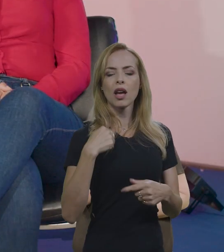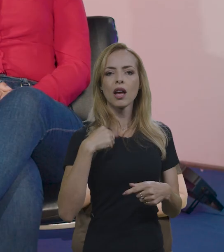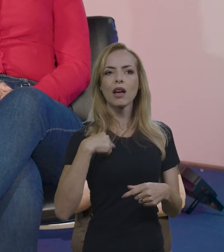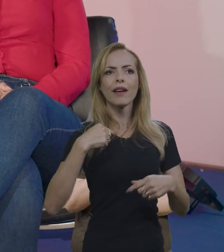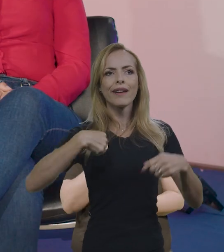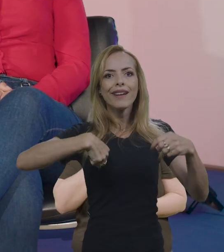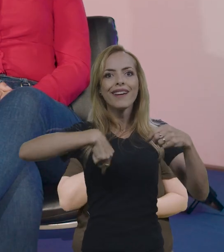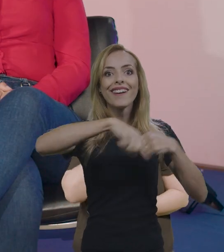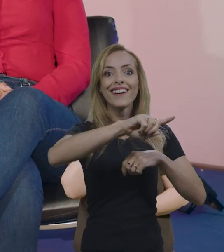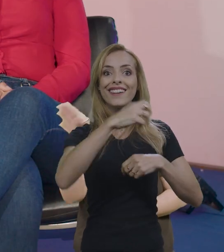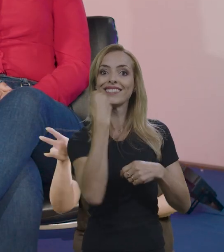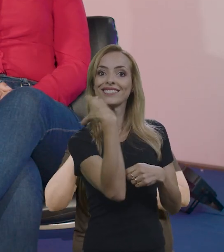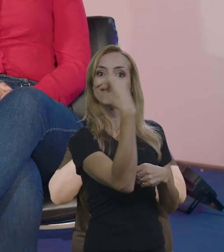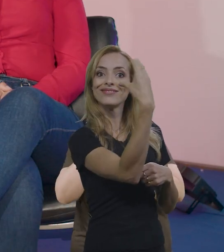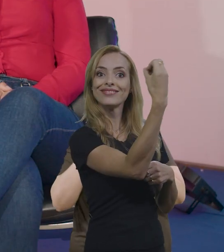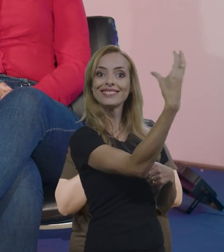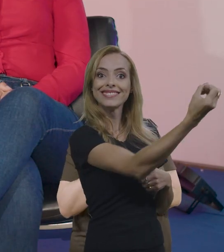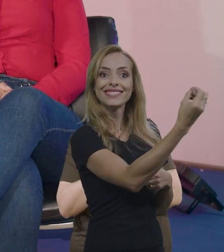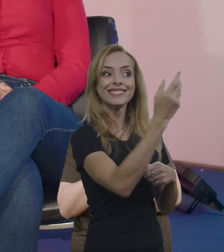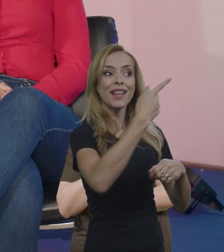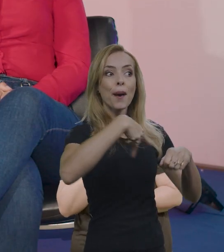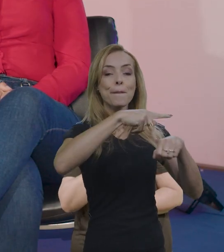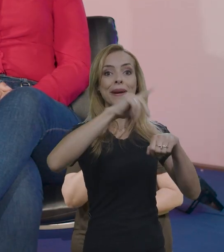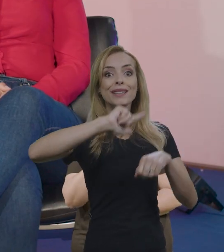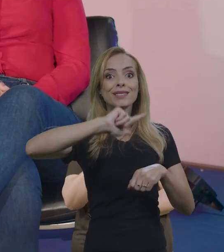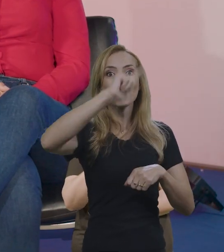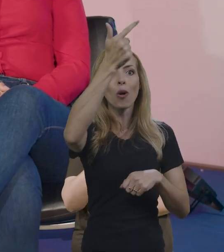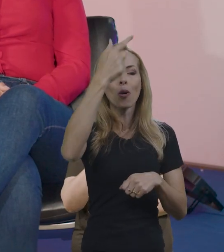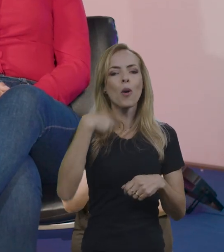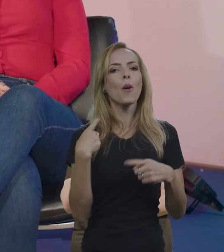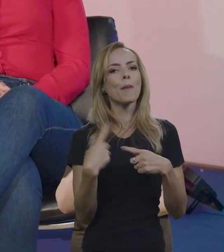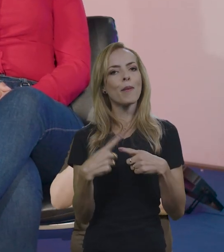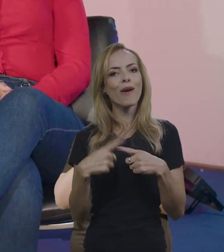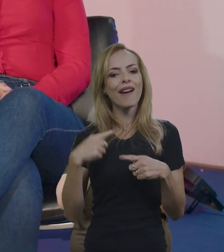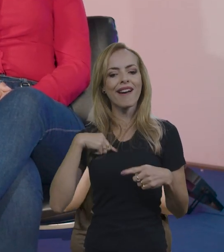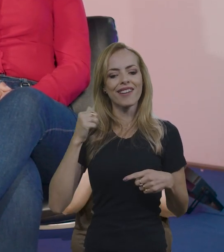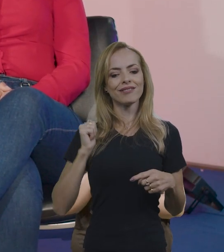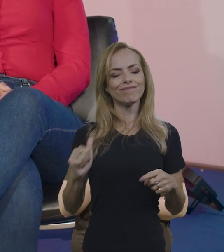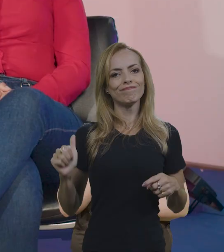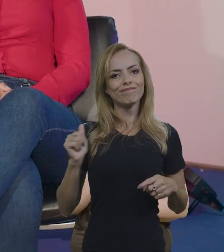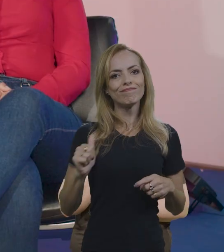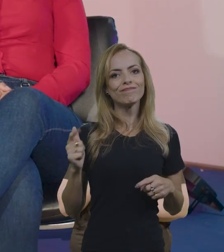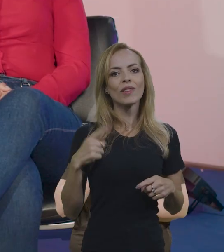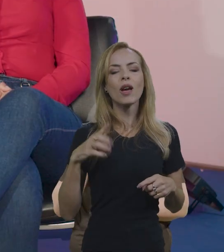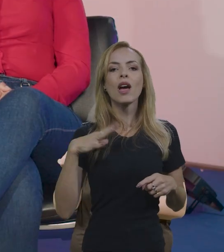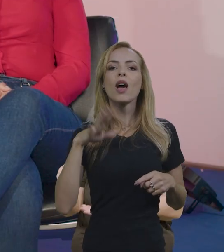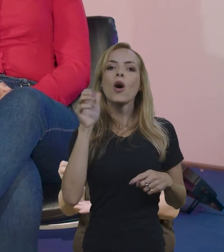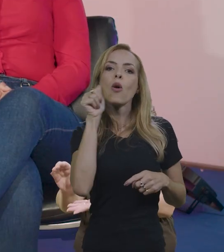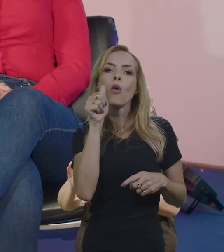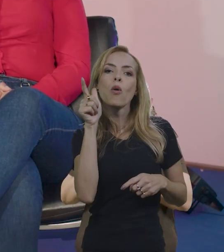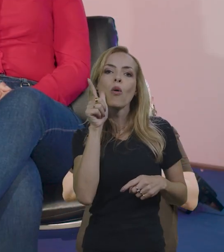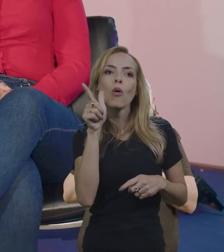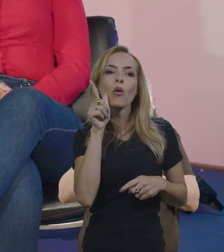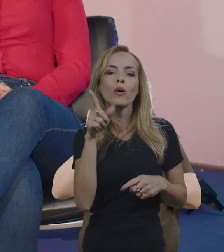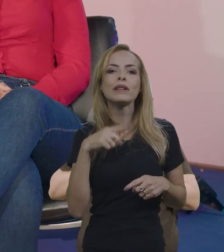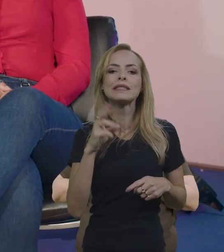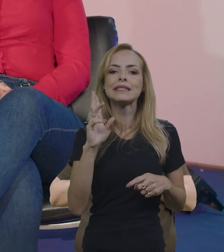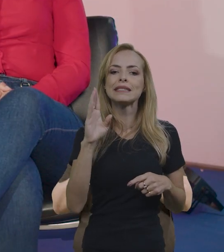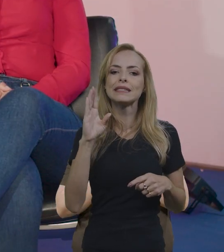eu fui pro Arco, eu nunca tinha tido a experiência de viajar para fora, então foi porque eu tive a bolsa, eu sou bolsista do CNPq